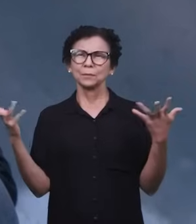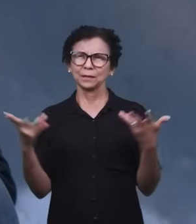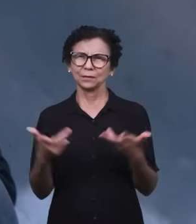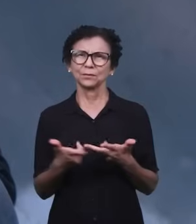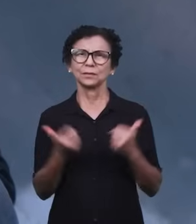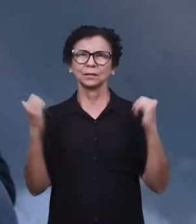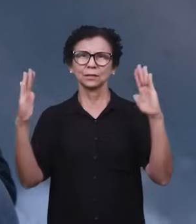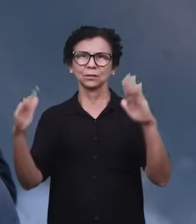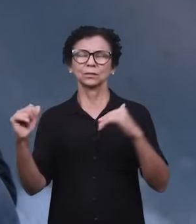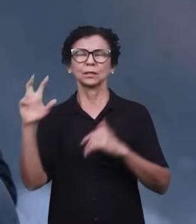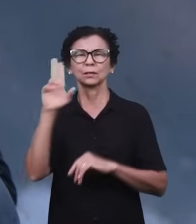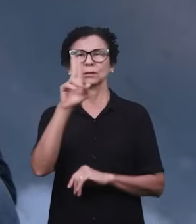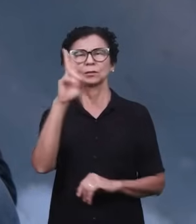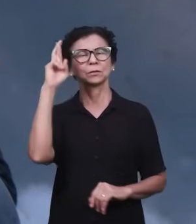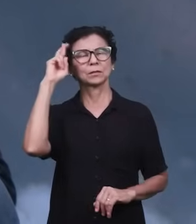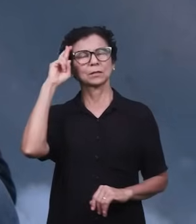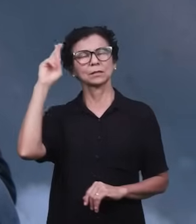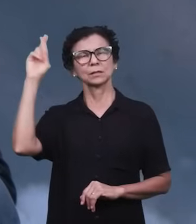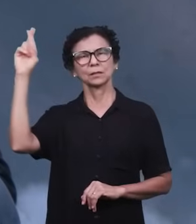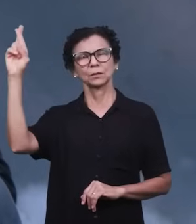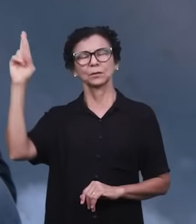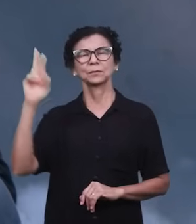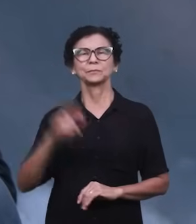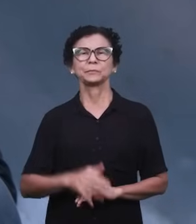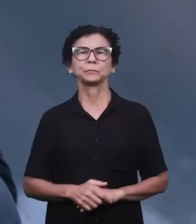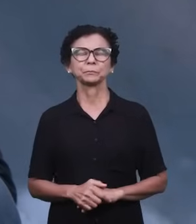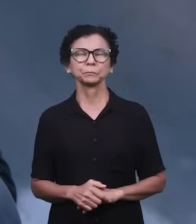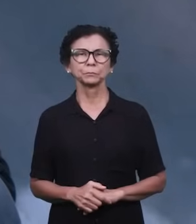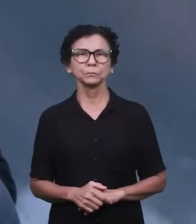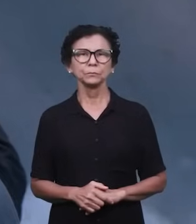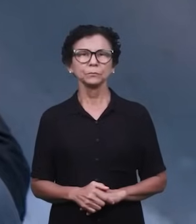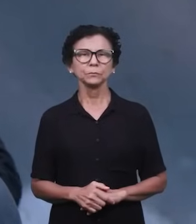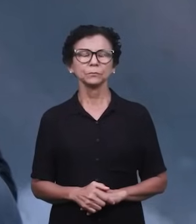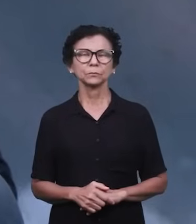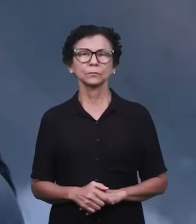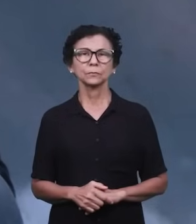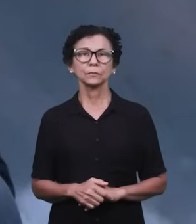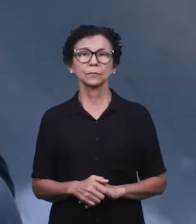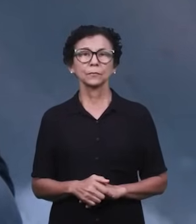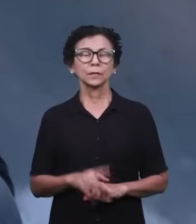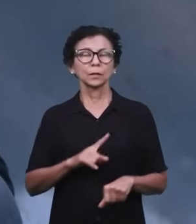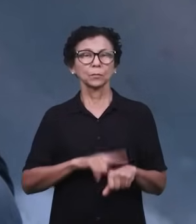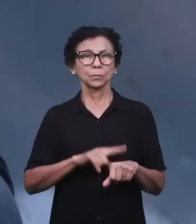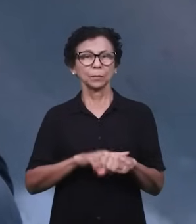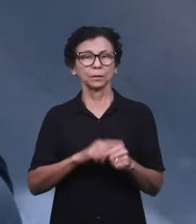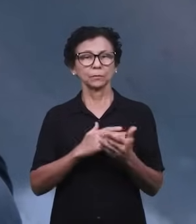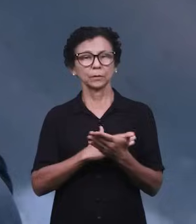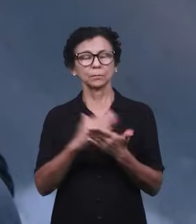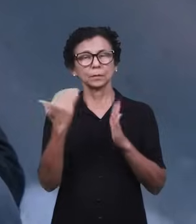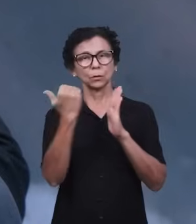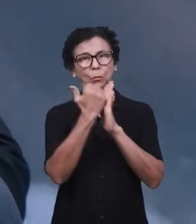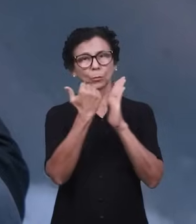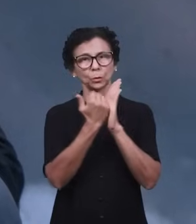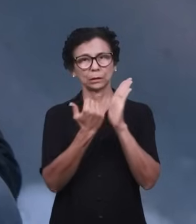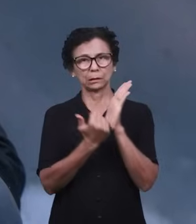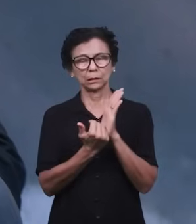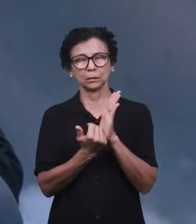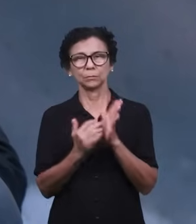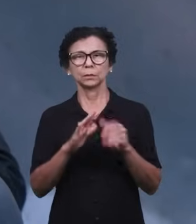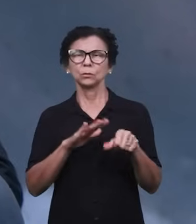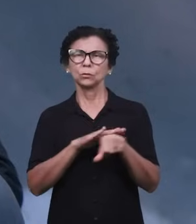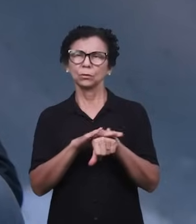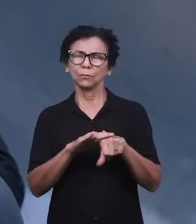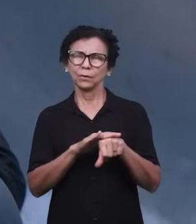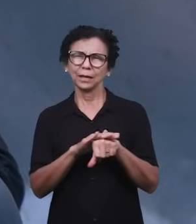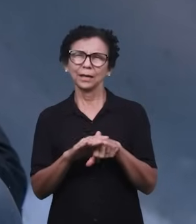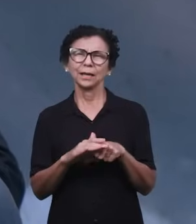Maravilha, maravilha, povo de Deus, louvado seja o nome do nosso Deus. Nós estamos dando início a mais uma edição do